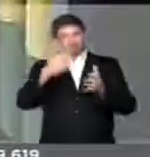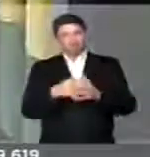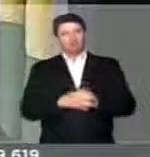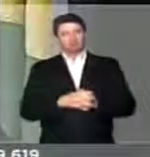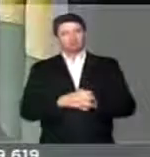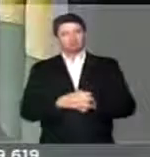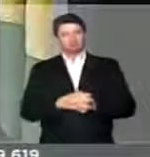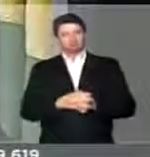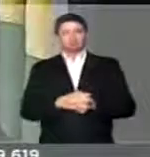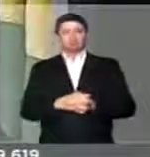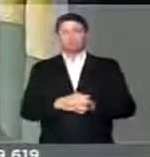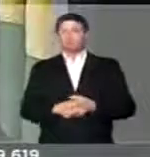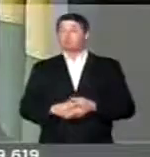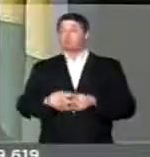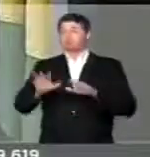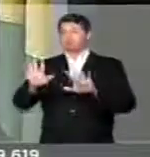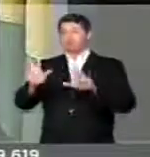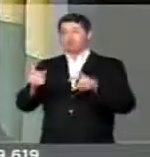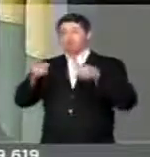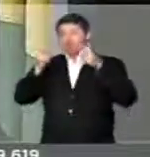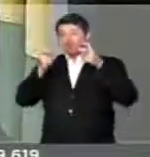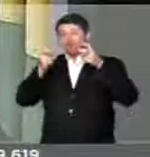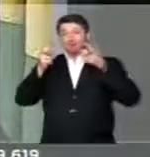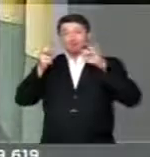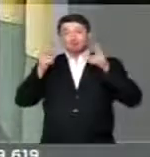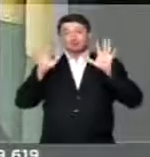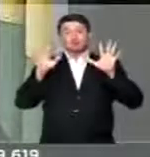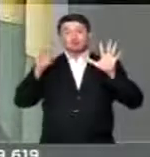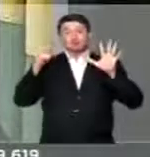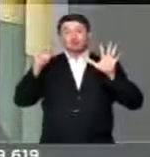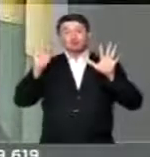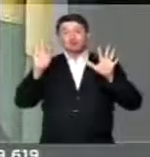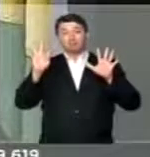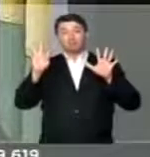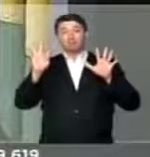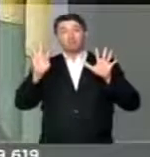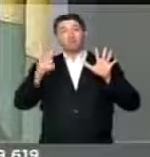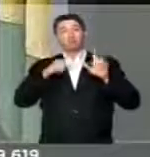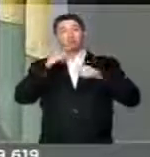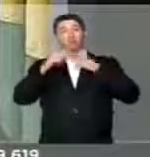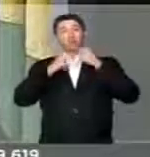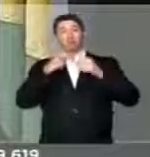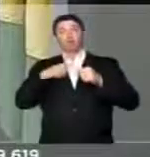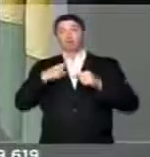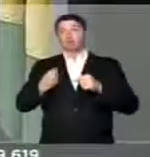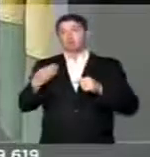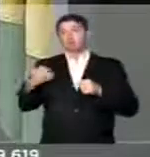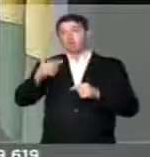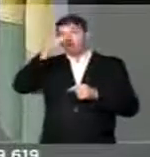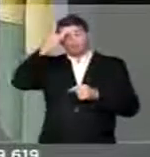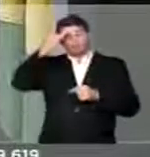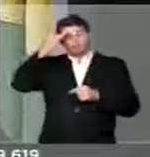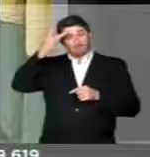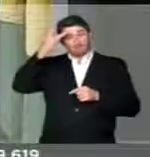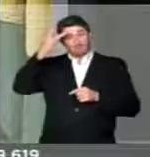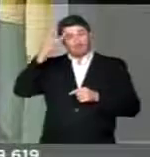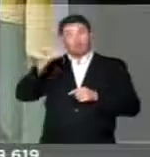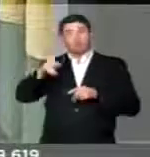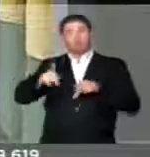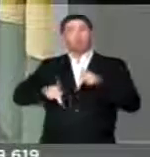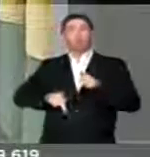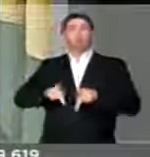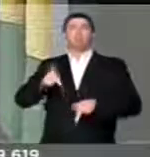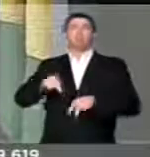deputado. Vejam só que o PT chegou até a questionar a presença das pessoas, do